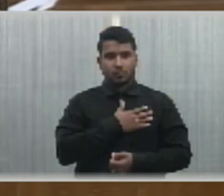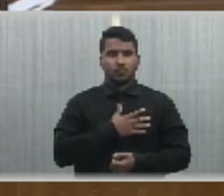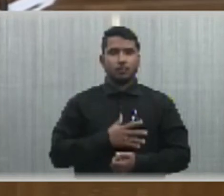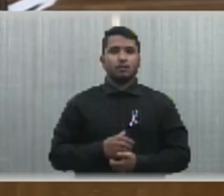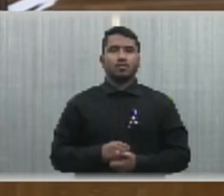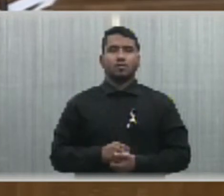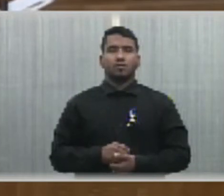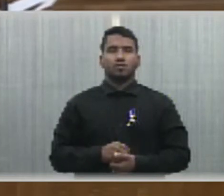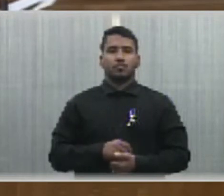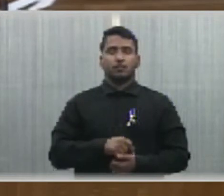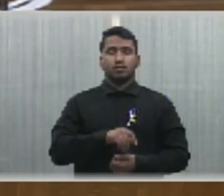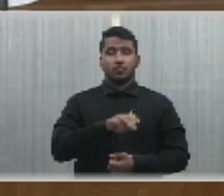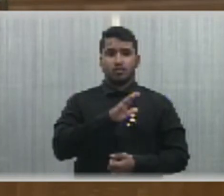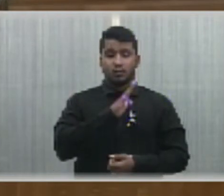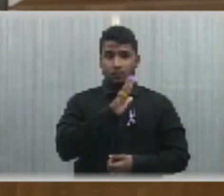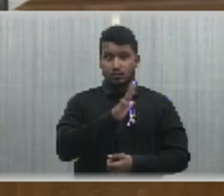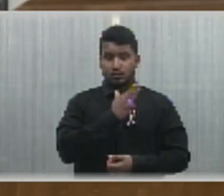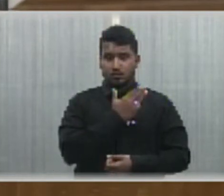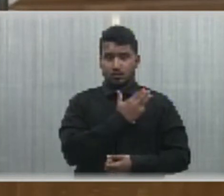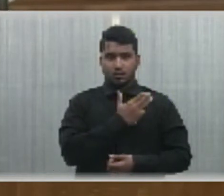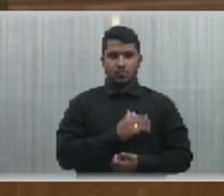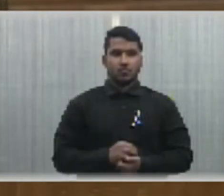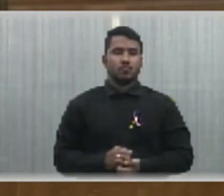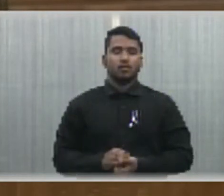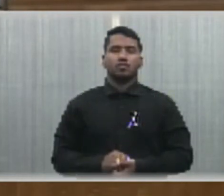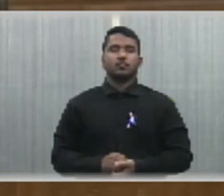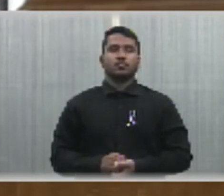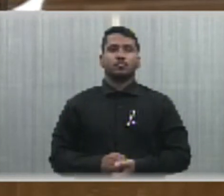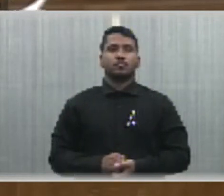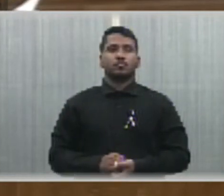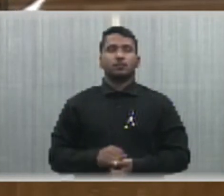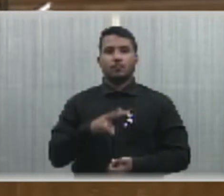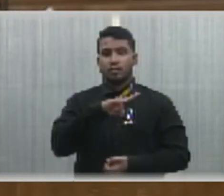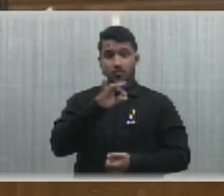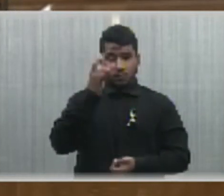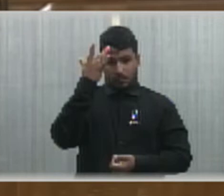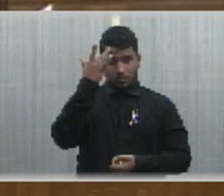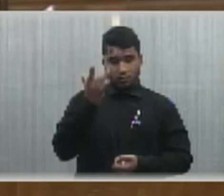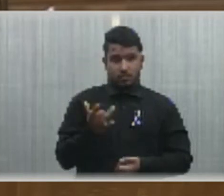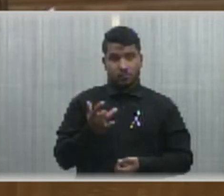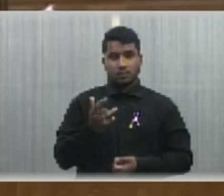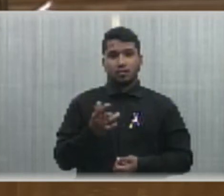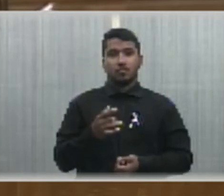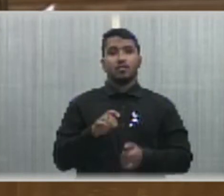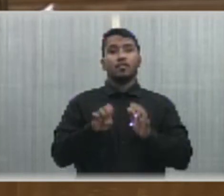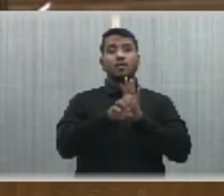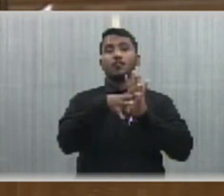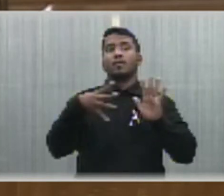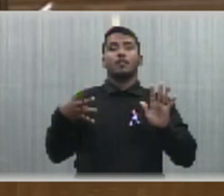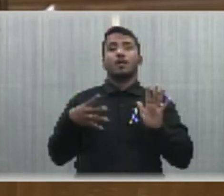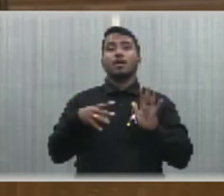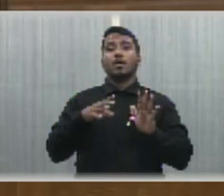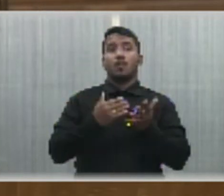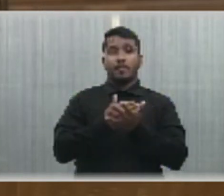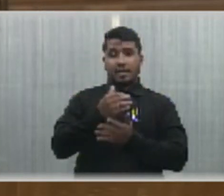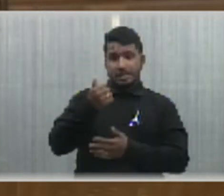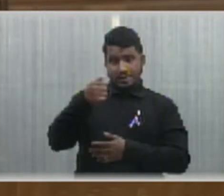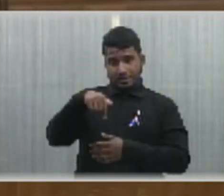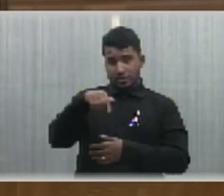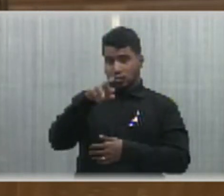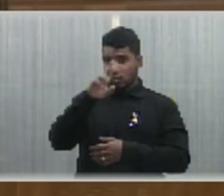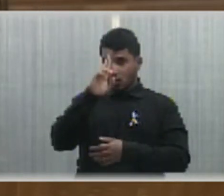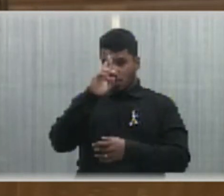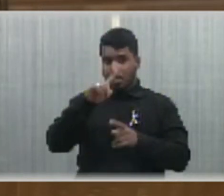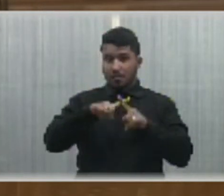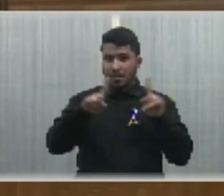que são admiradores do trabalho feito por esse grande presidente. Então, será amanhã, o evento previsto para as 17 horas, mas os